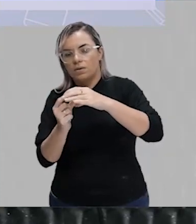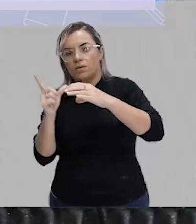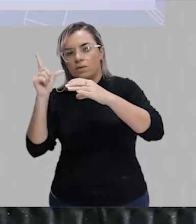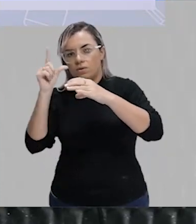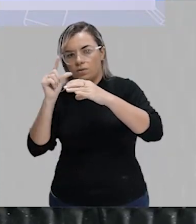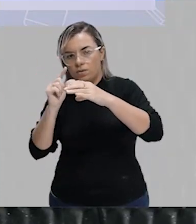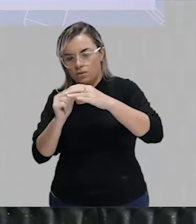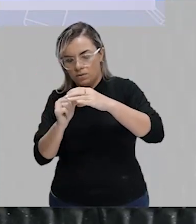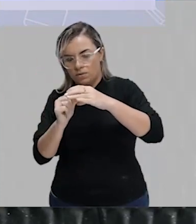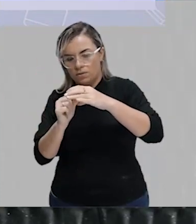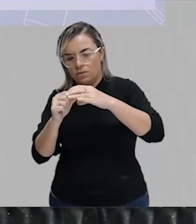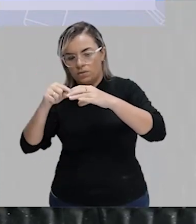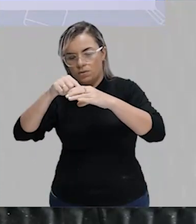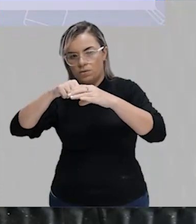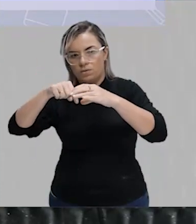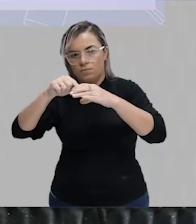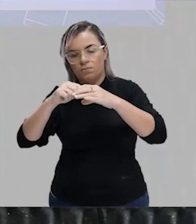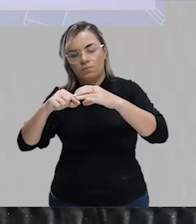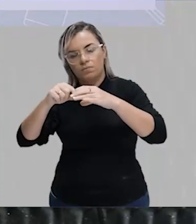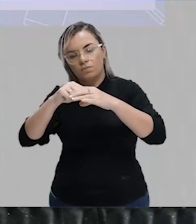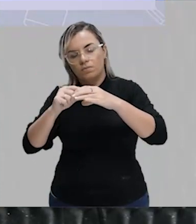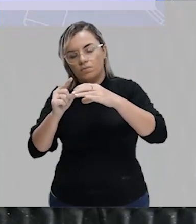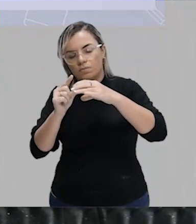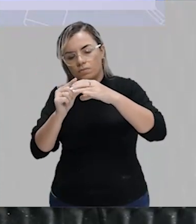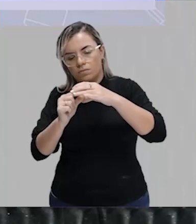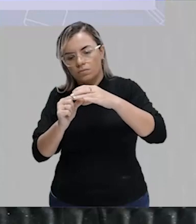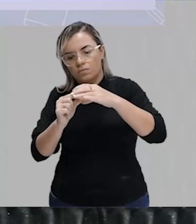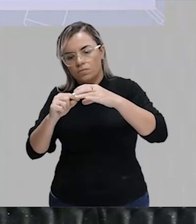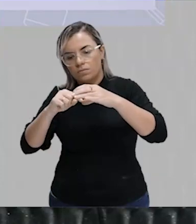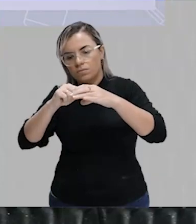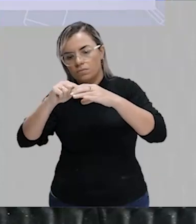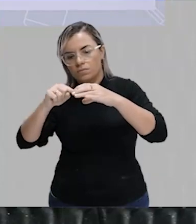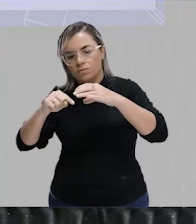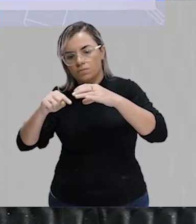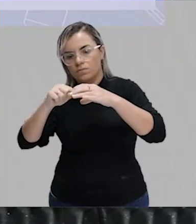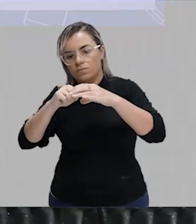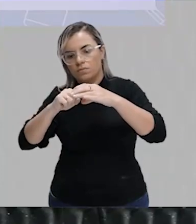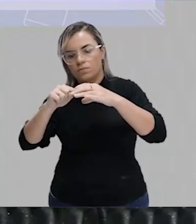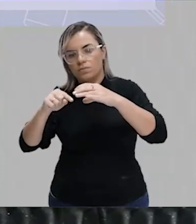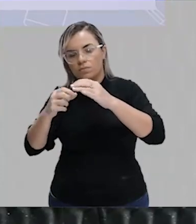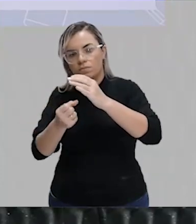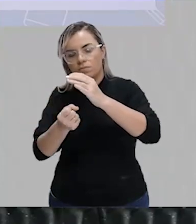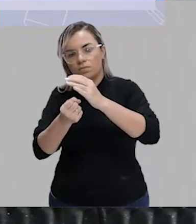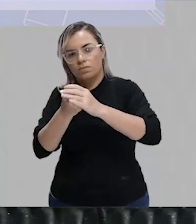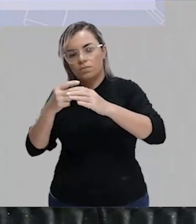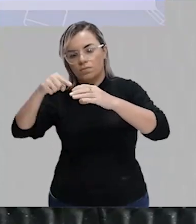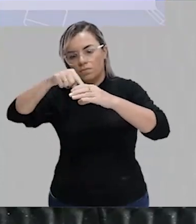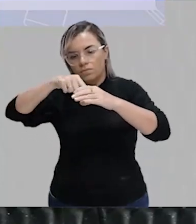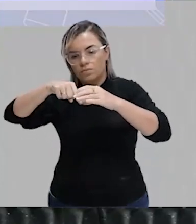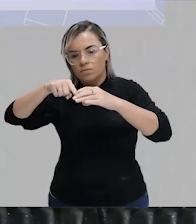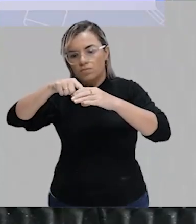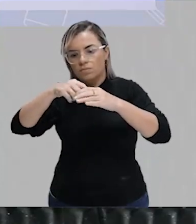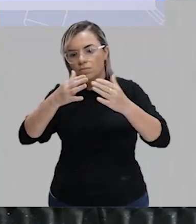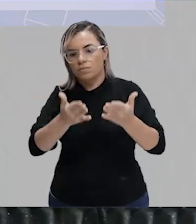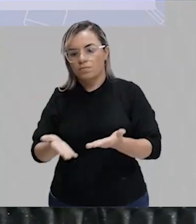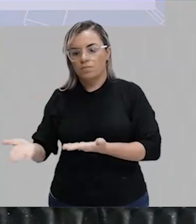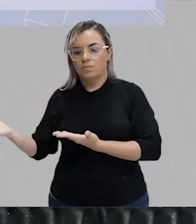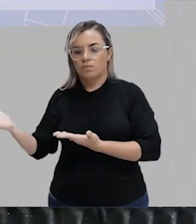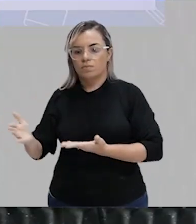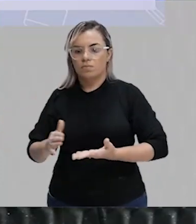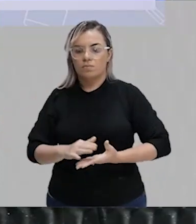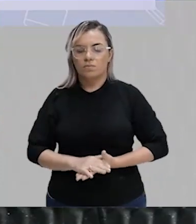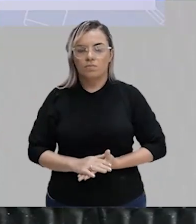diminuir o espaço interno. No lugar da blastocele vai surgir uma nova cavidade, que é essa outra cavidade que